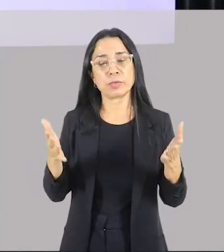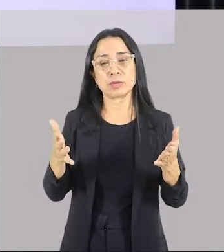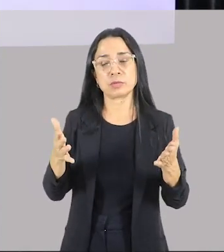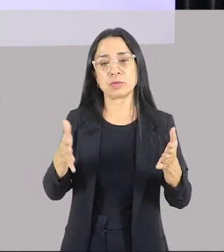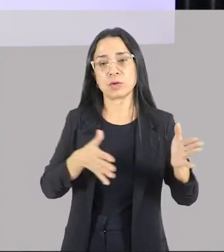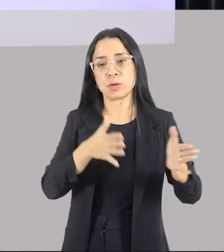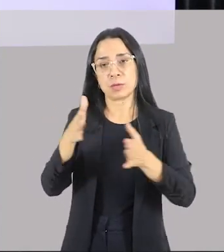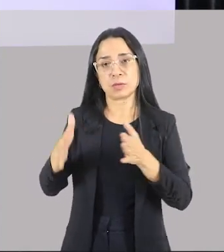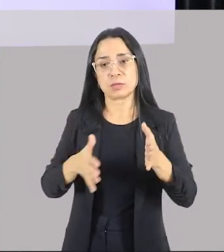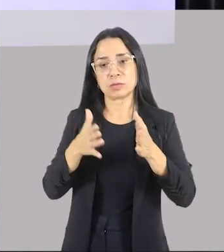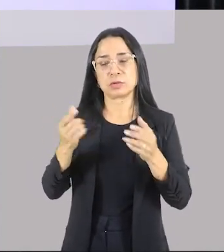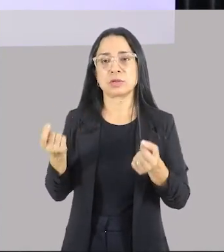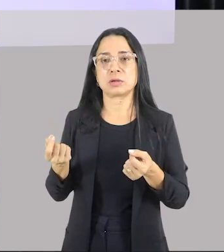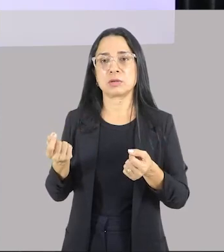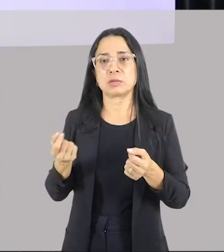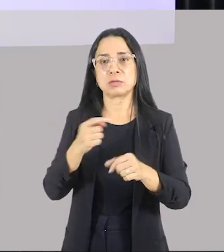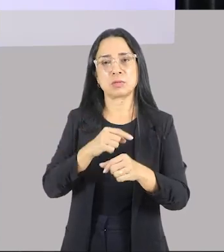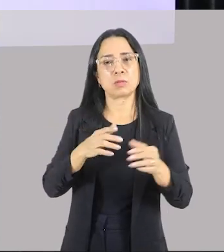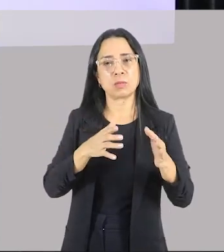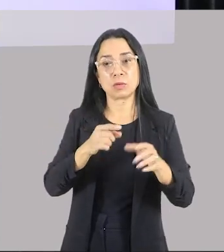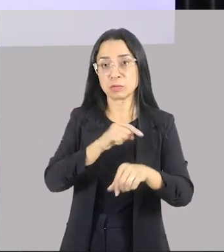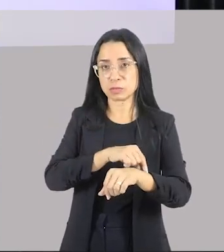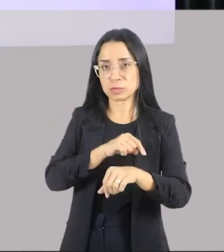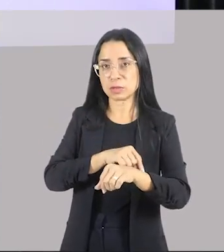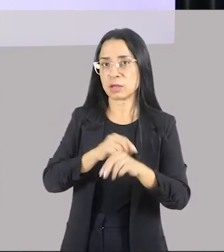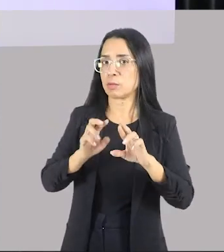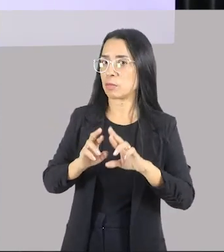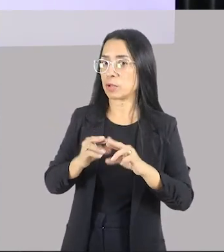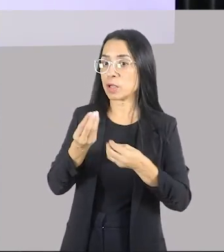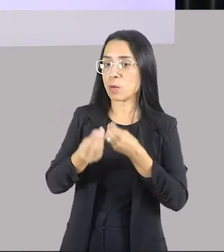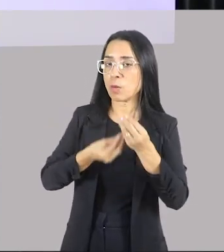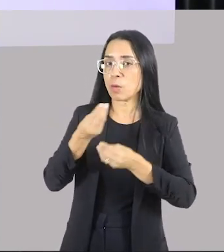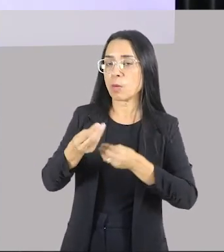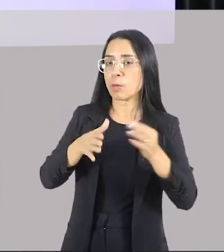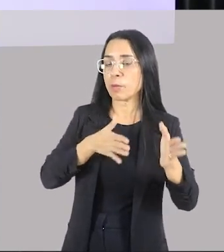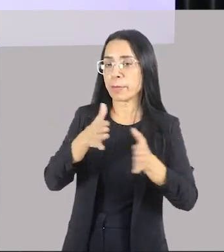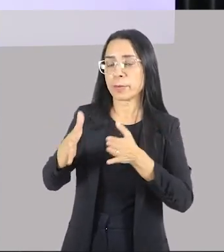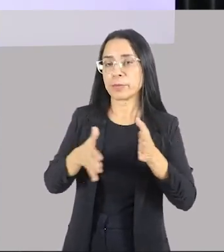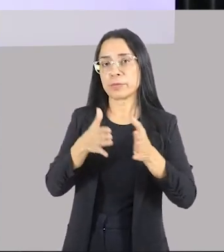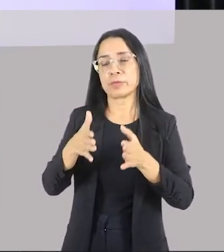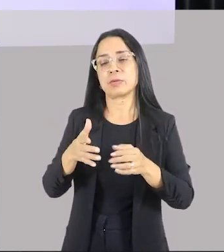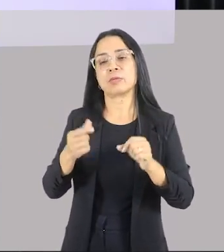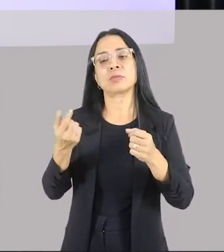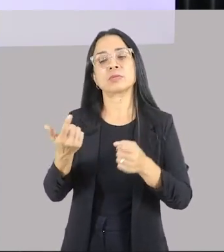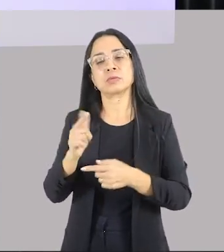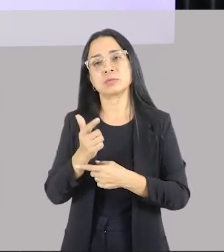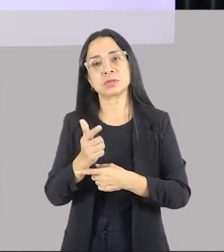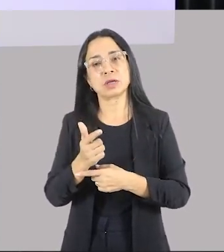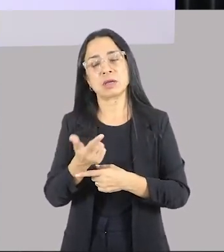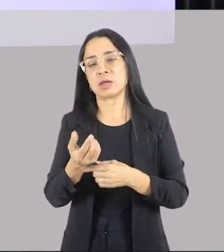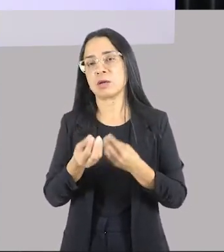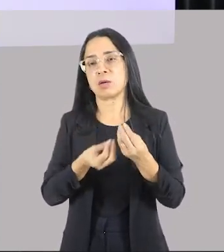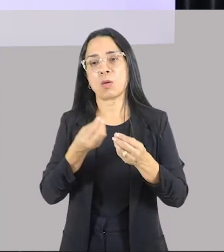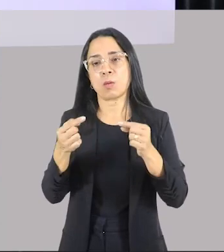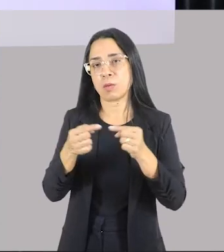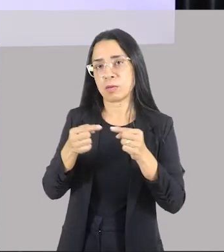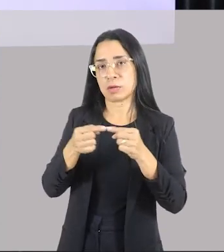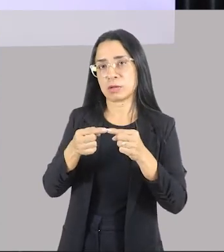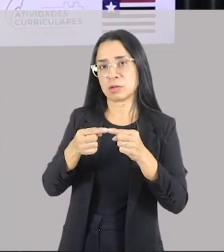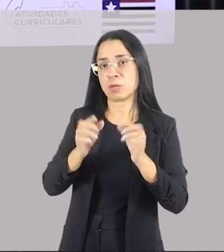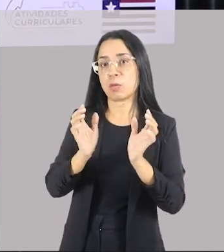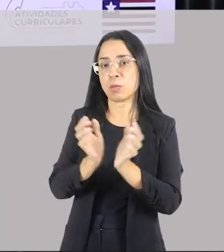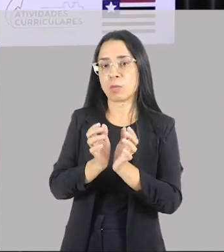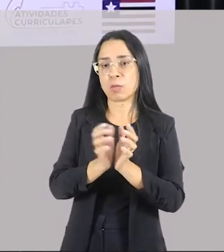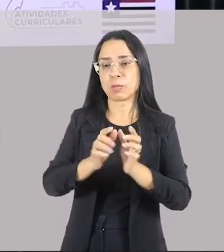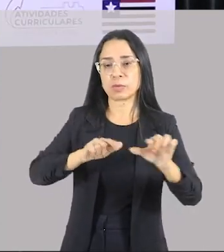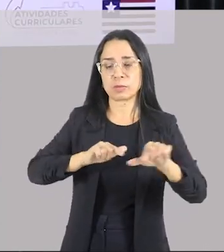Não, é de exatamente tempos e modos de produção, mas não tem nada a ver com a classe trabalhadora, beleza?